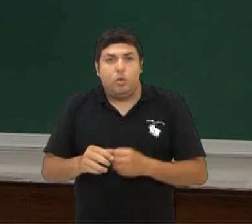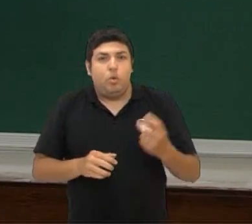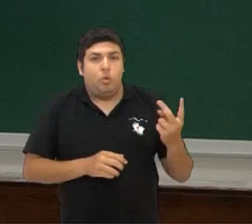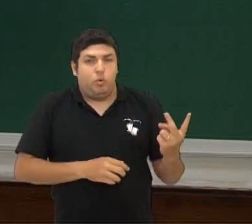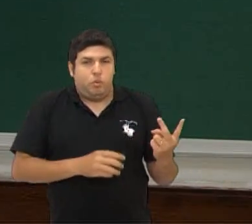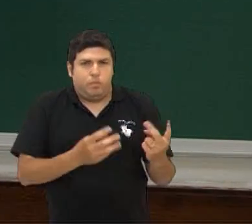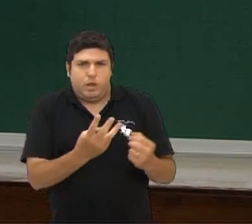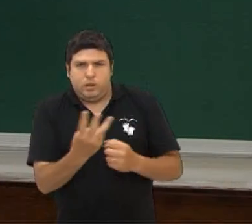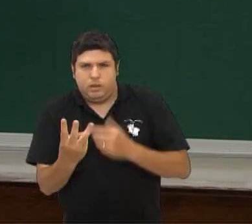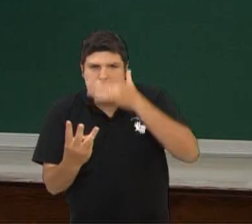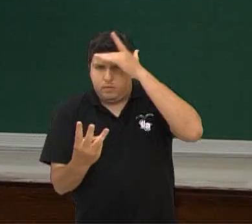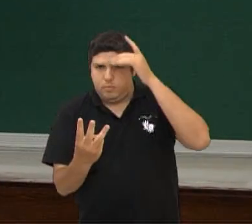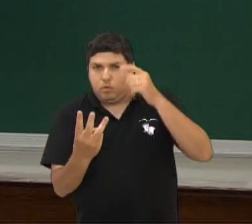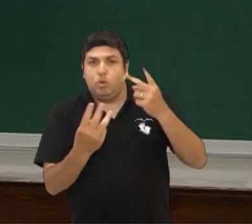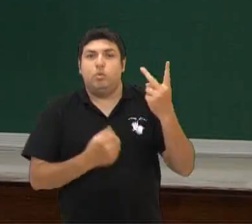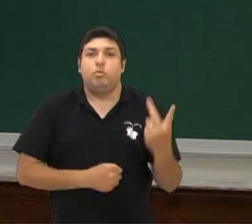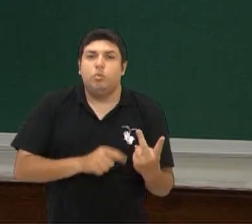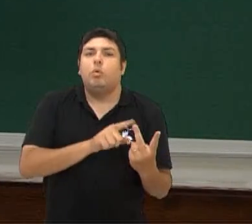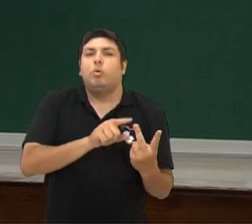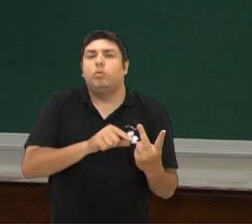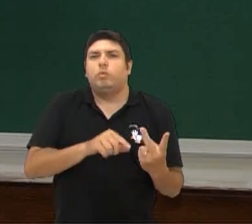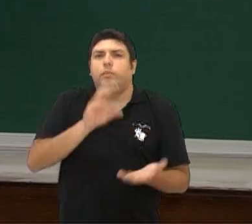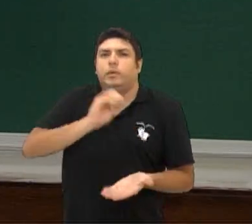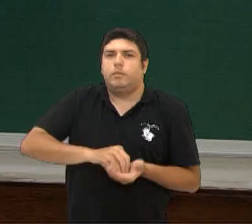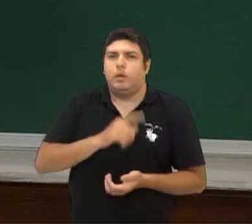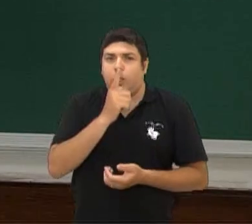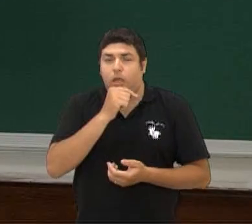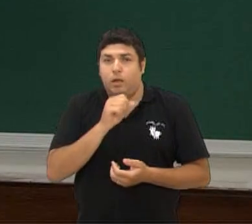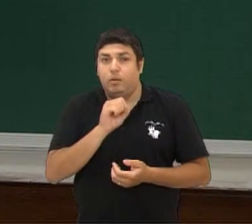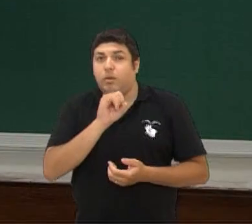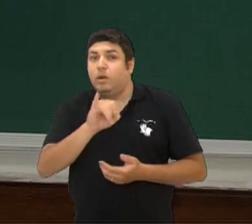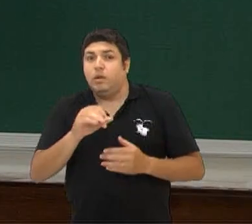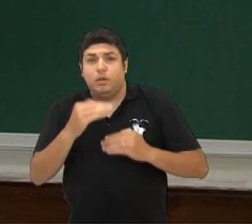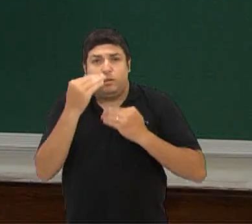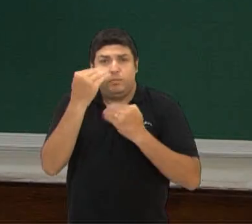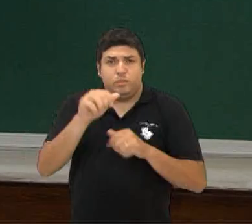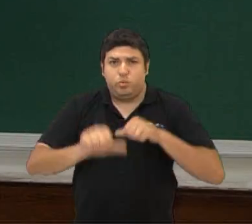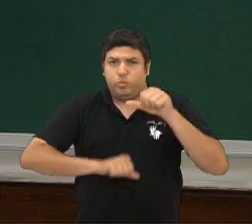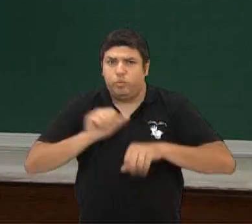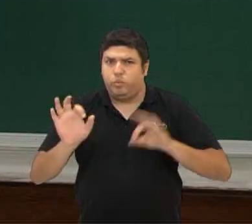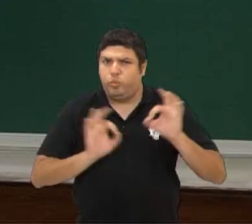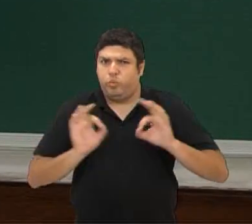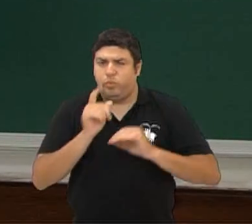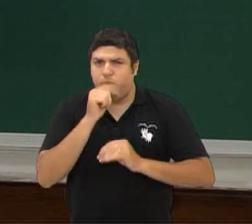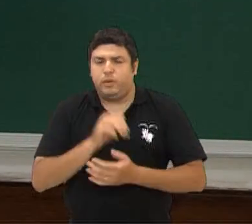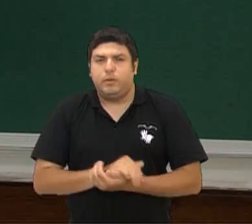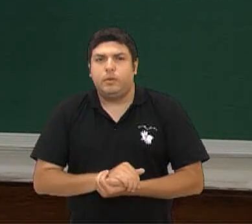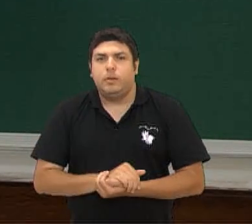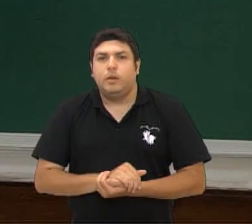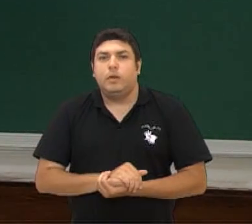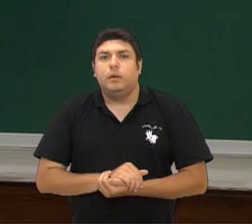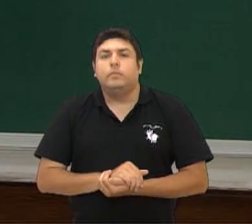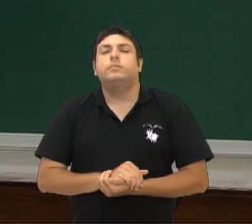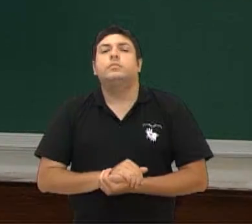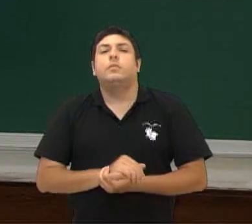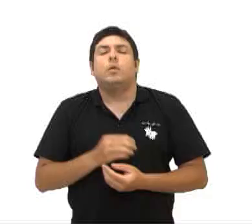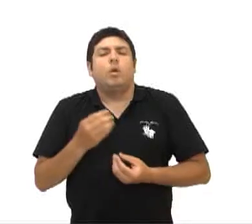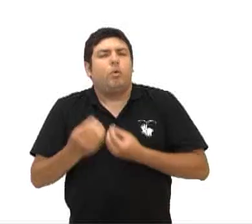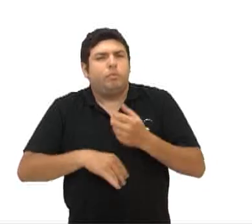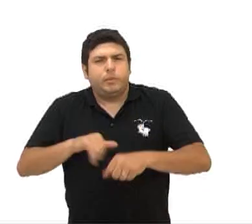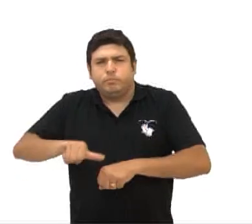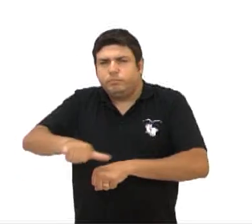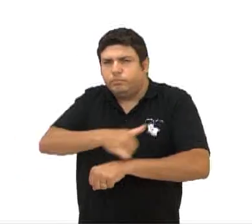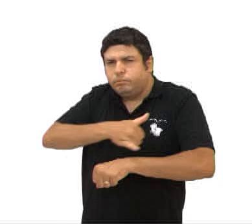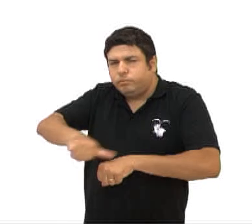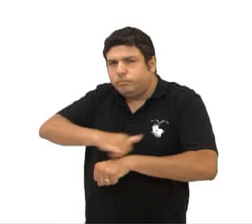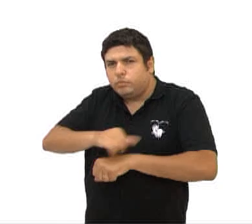viverão situações de carência de água, caso não haja mudanças no padrão atual do consumo do produto. Uma alternativa adequada e viável